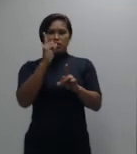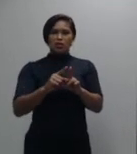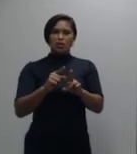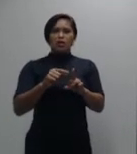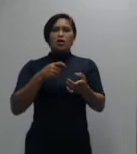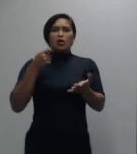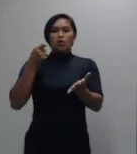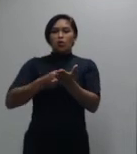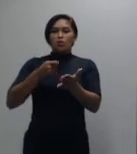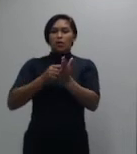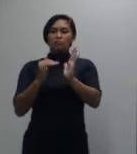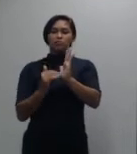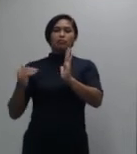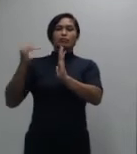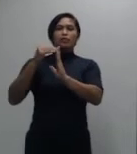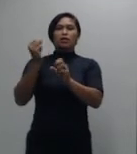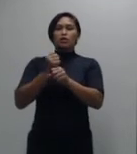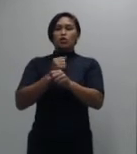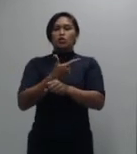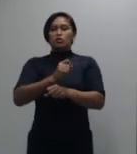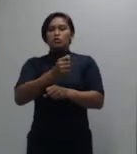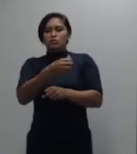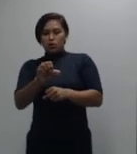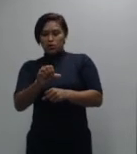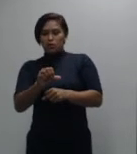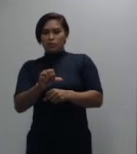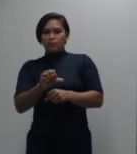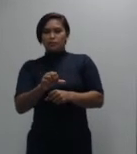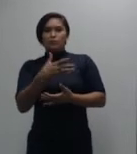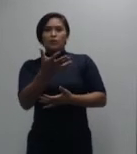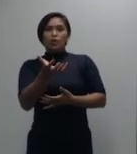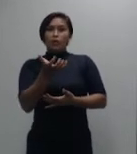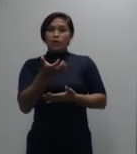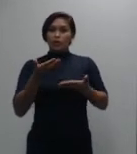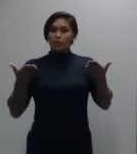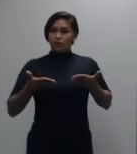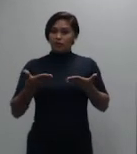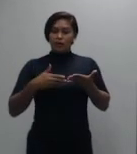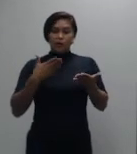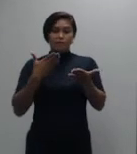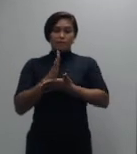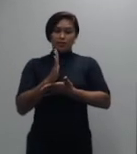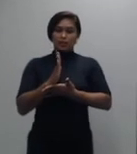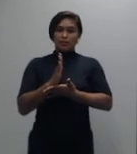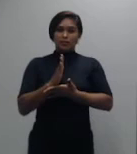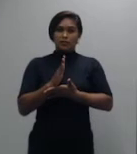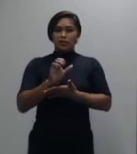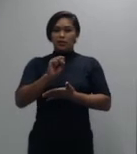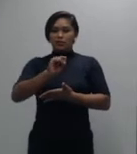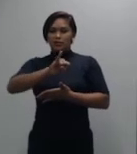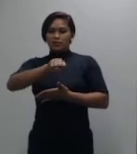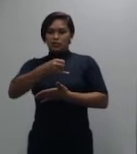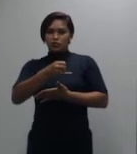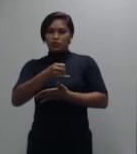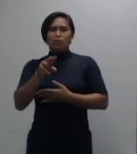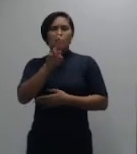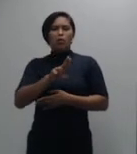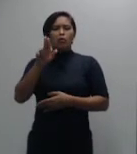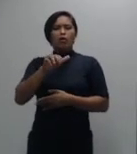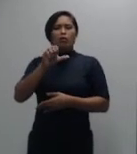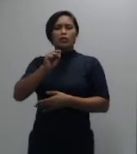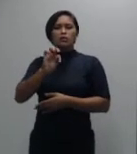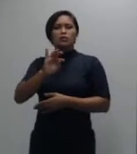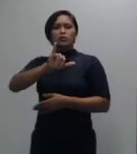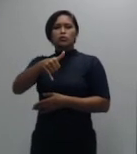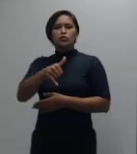sendo rodado lá desde 2009 com cidade lamento é isso o que quer aqui é validar via STJ usar o STJ